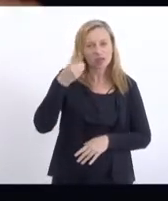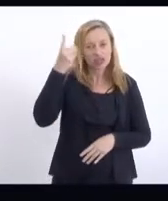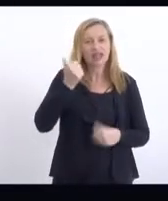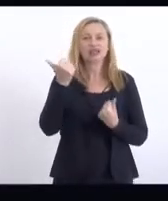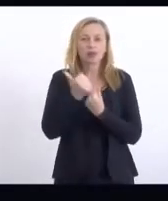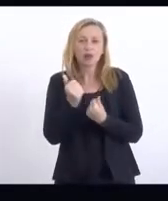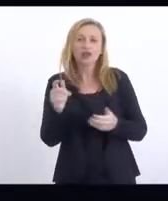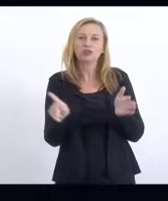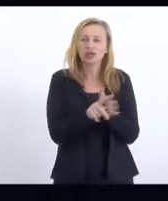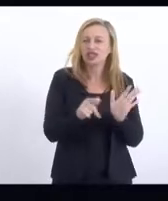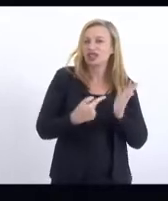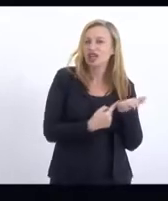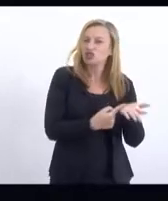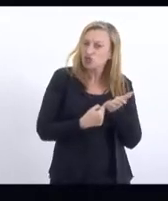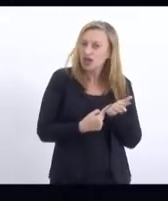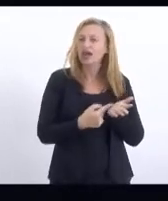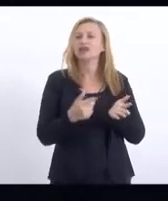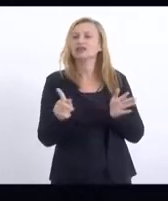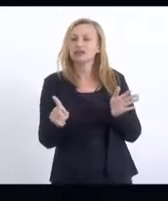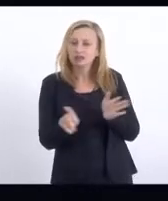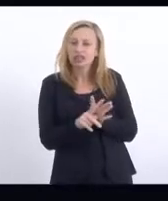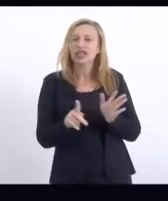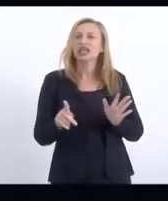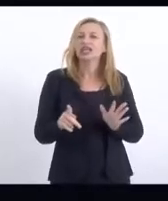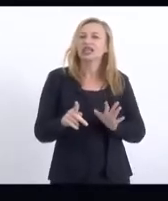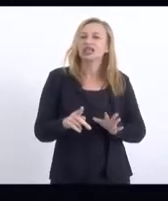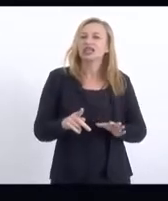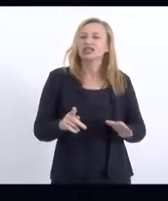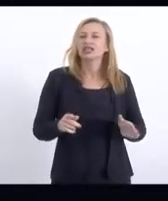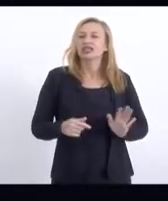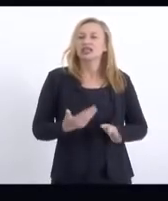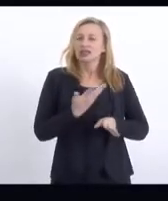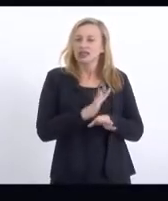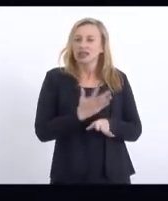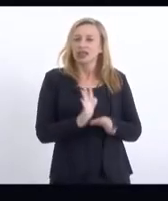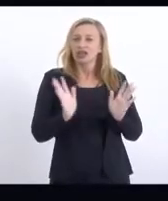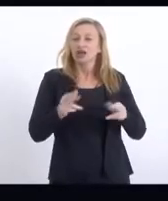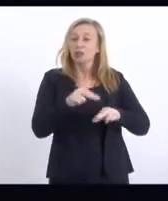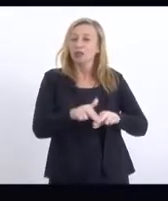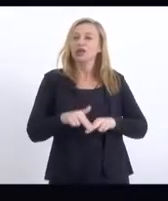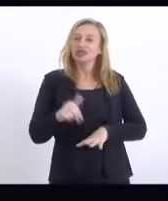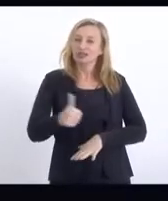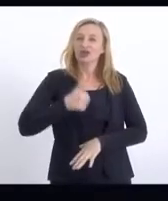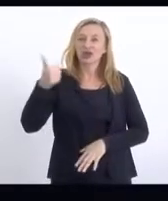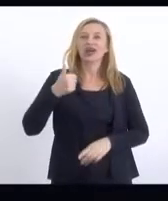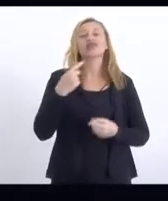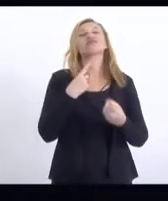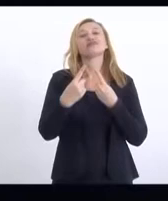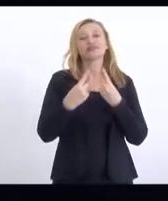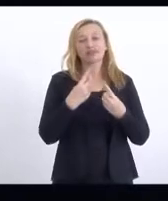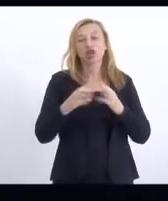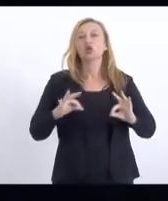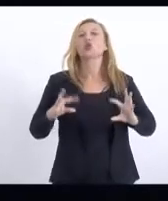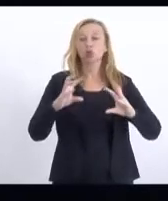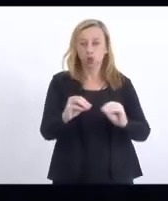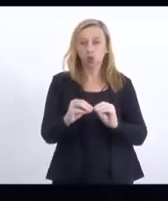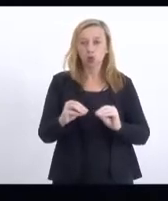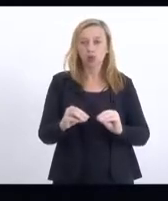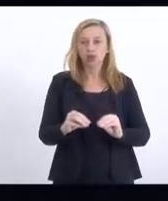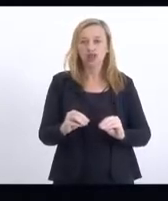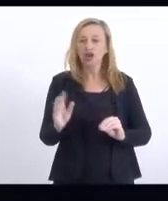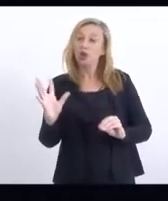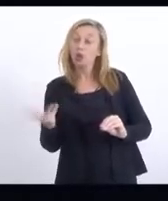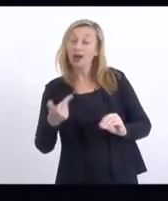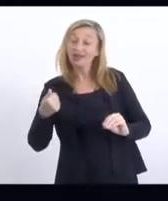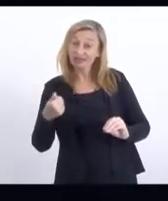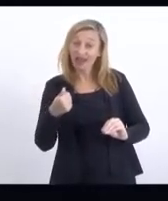esse projeto, que ajudaram nesse projeto, que esse projeto está sendo colocado em prática, e por isso a gente tem melhorado as estradas e estado, dando condição